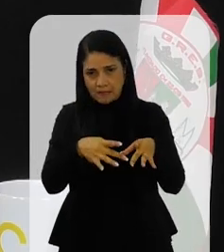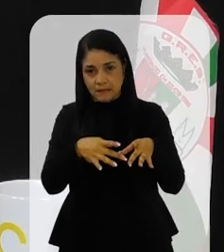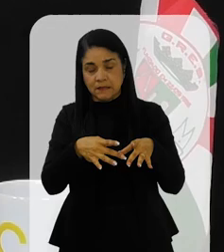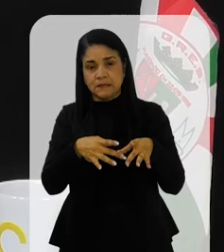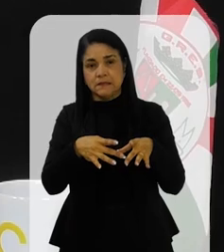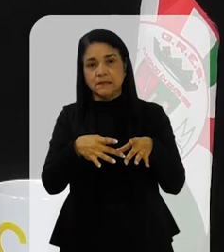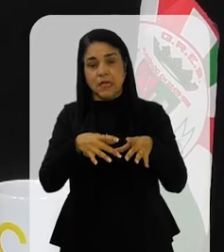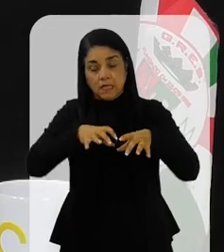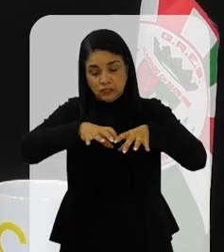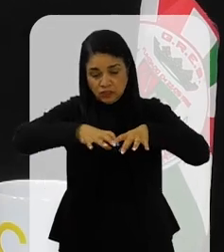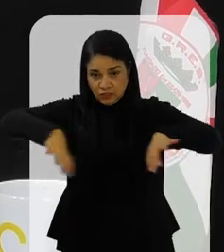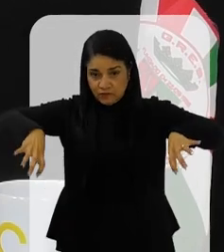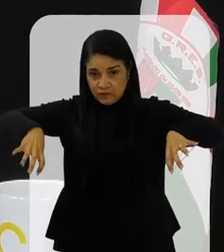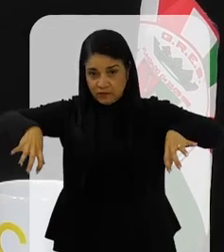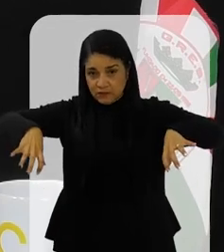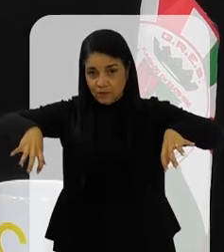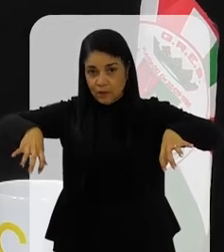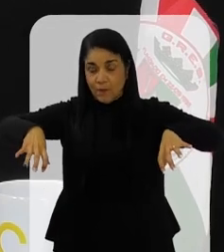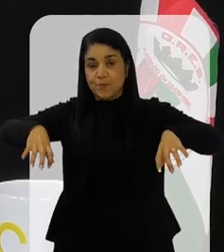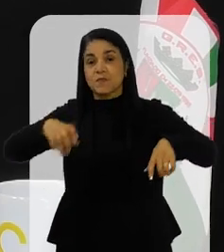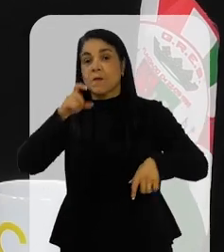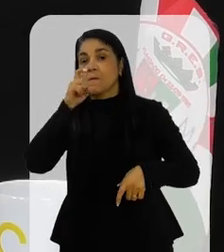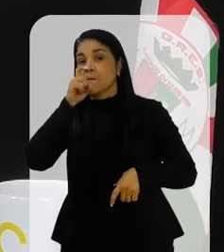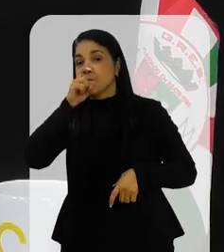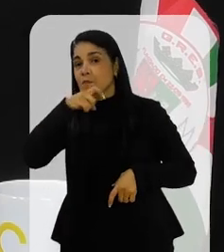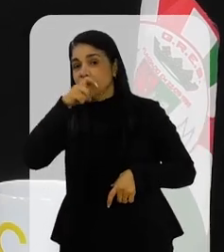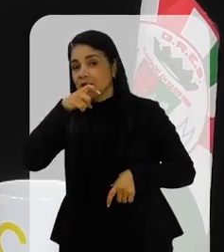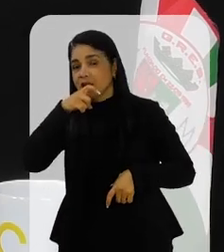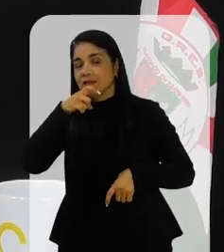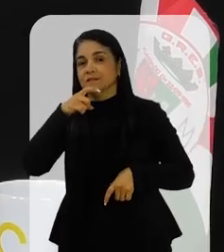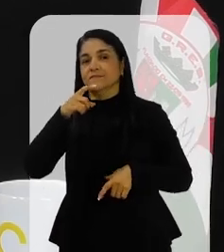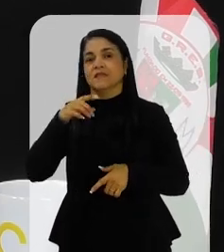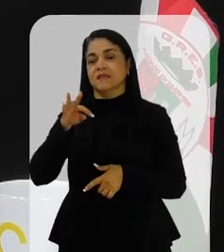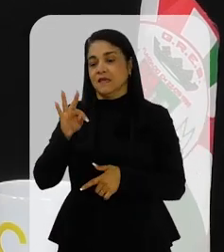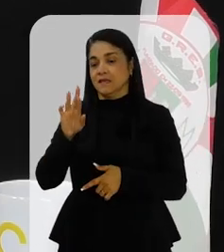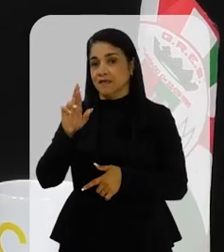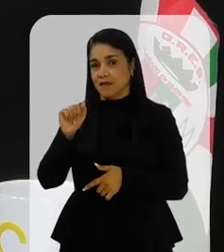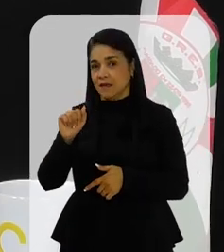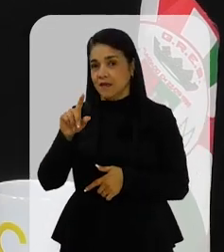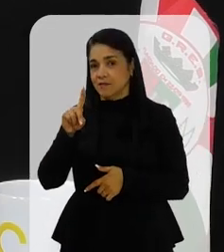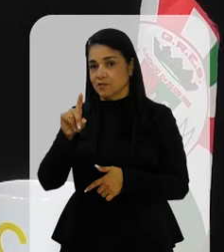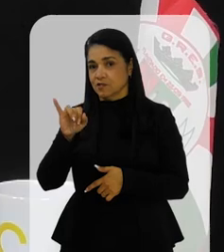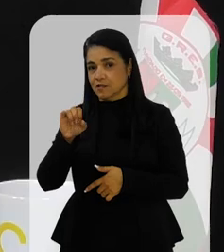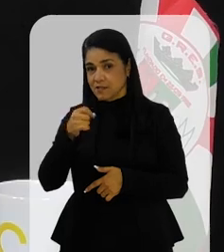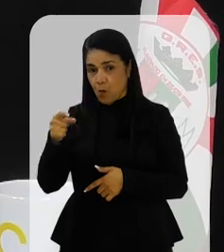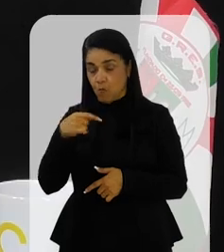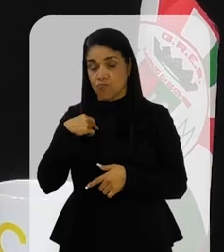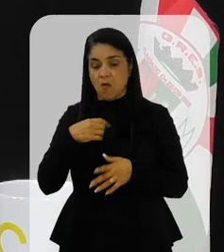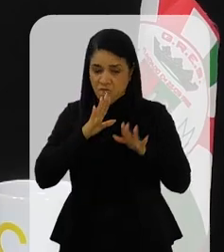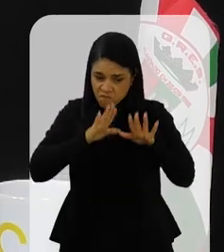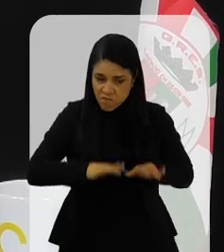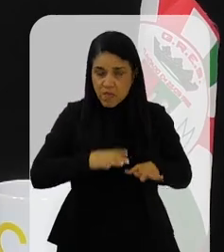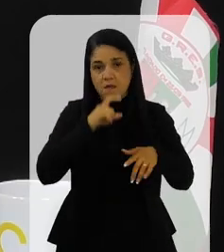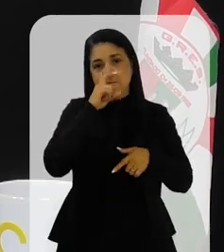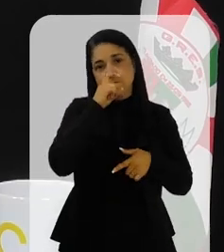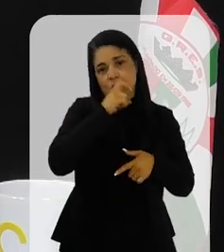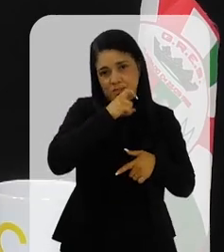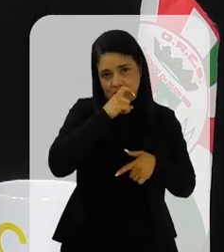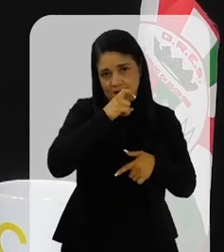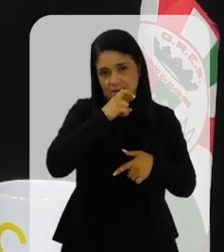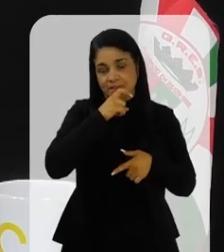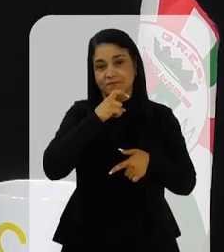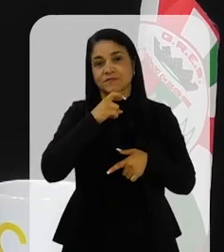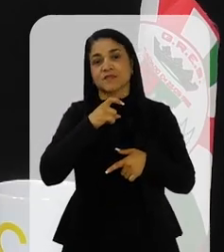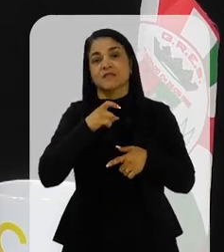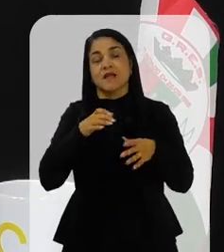houve a divisão da Portela com a Tradição, em 84, eu fiquei na Portela, entendeu? Saí